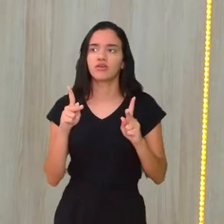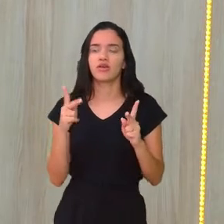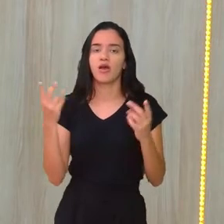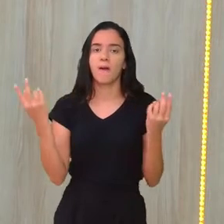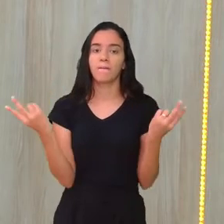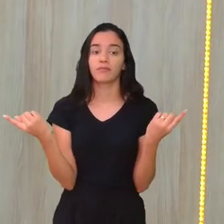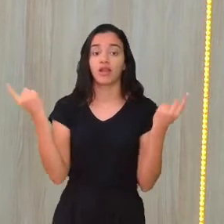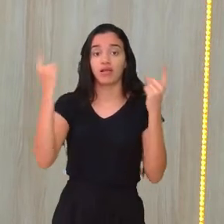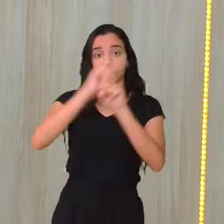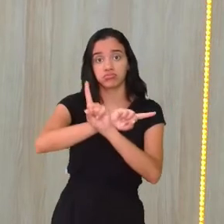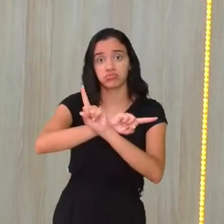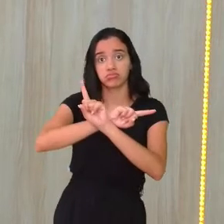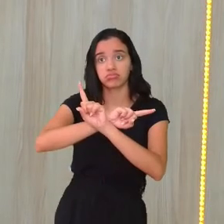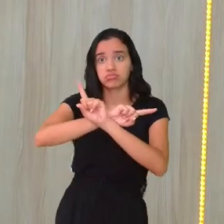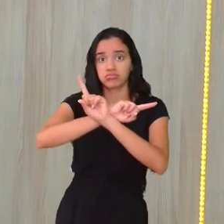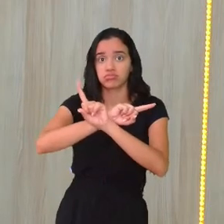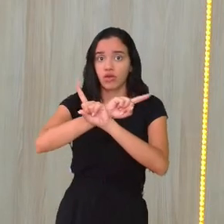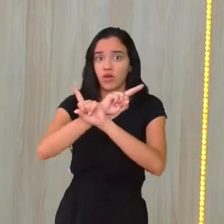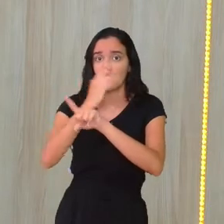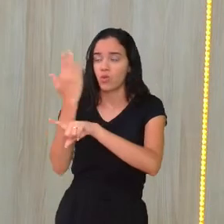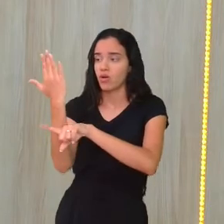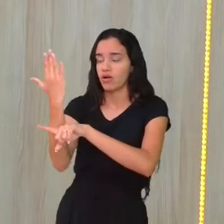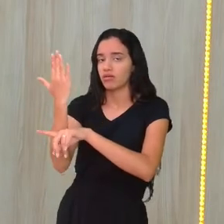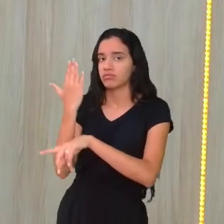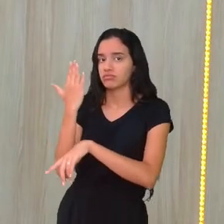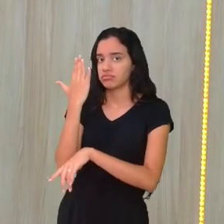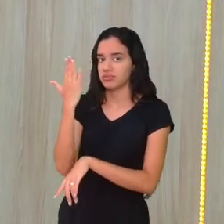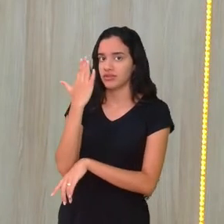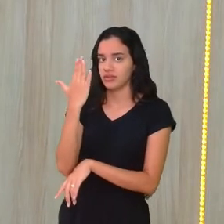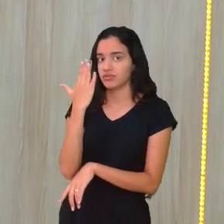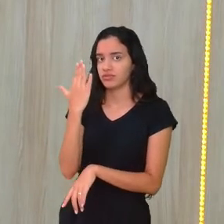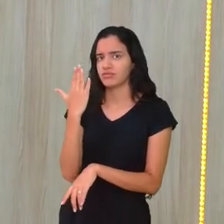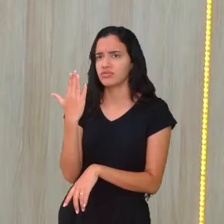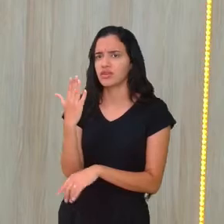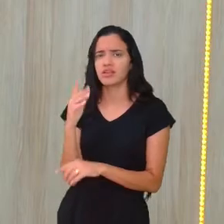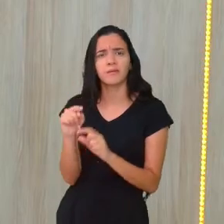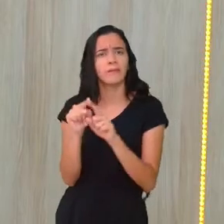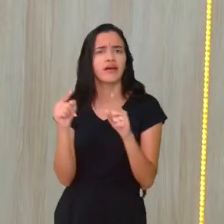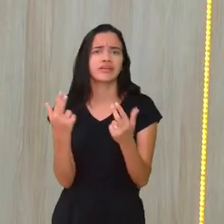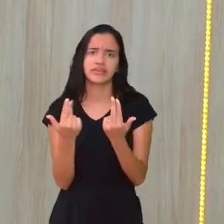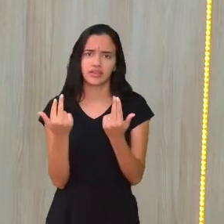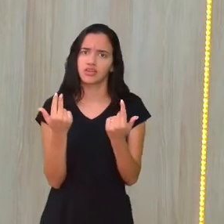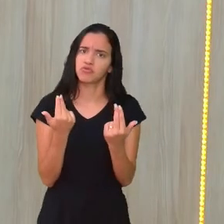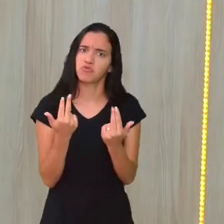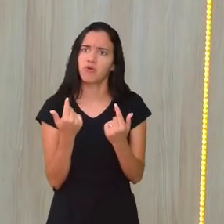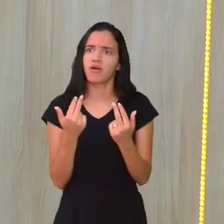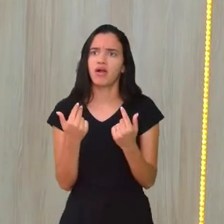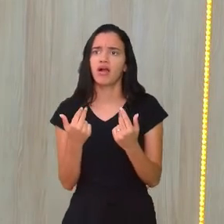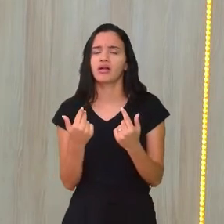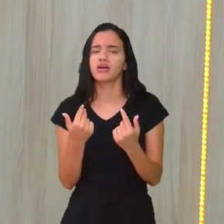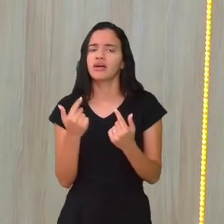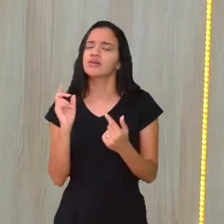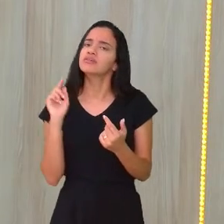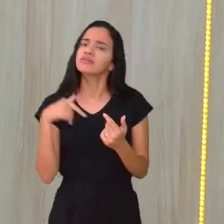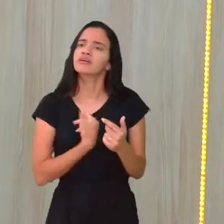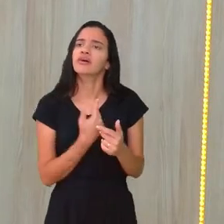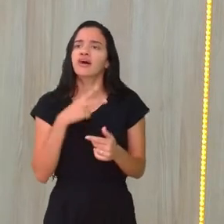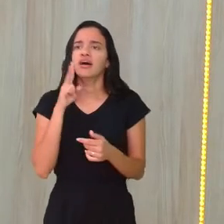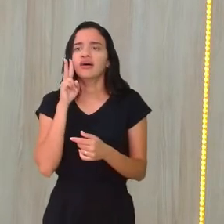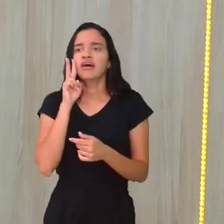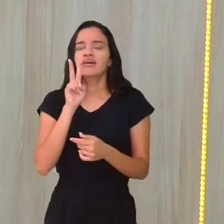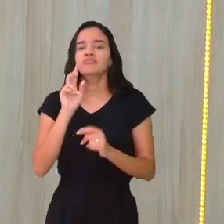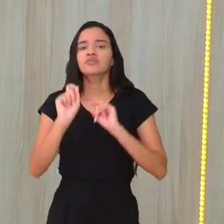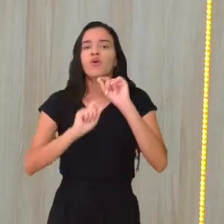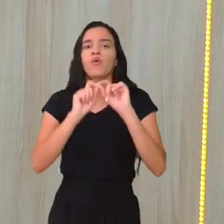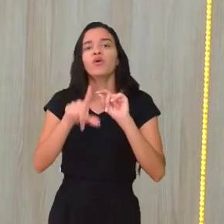feito ao contrário. Botar um rostinho virado para cá e outro para lá. Mas dá no mesmo. Tudo bem? O que a gente vai ver? Escolhi